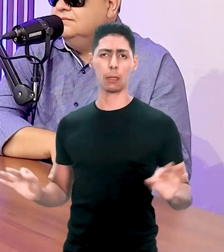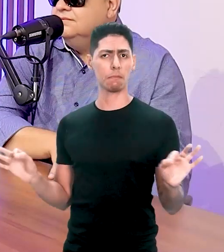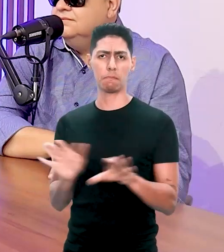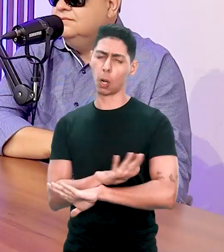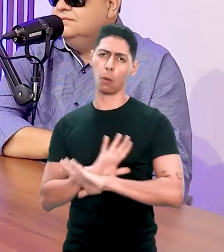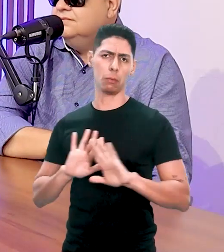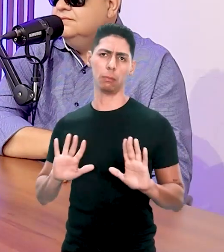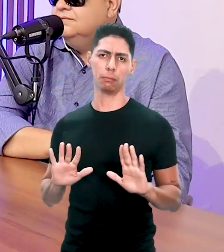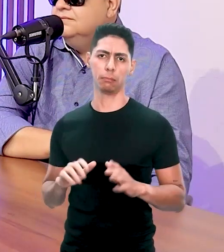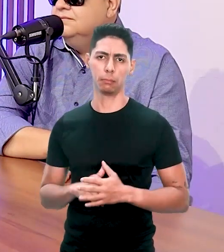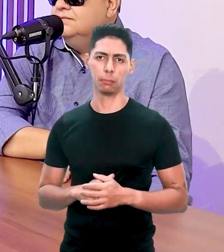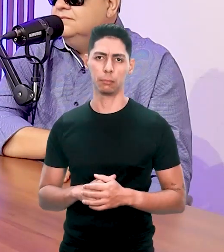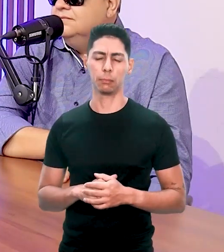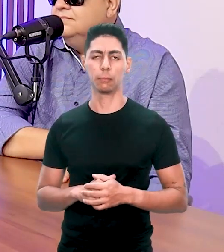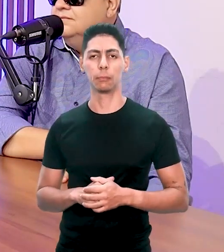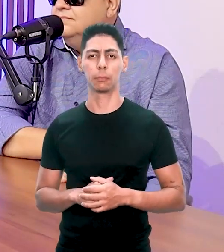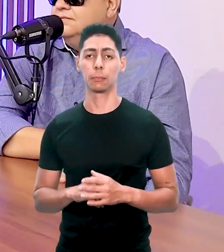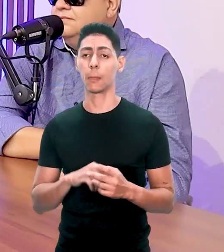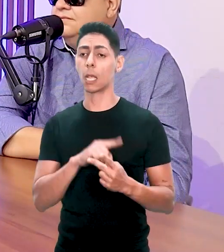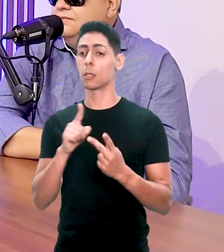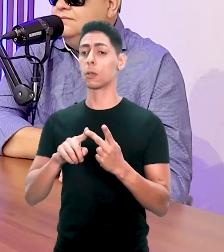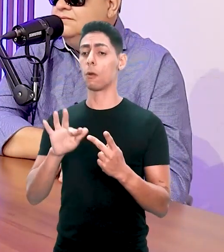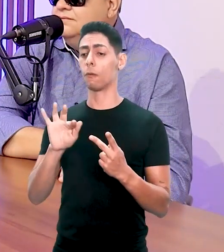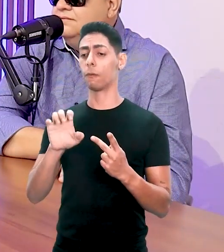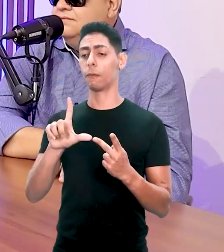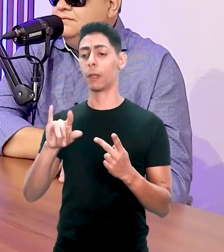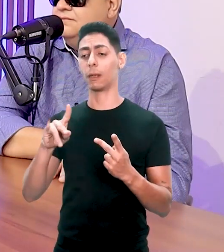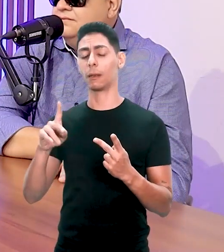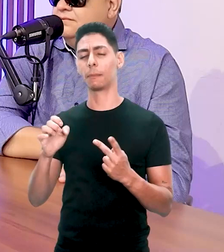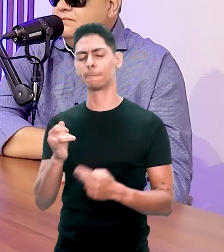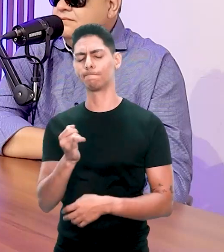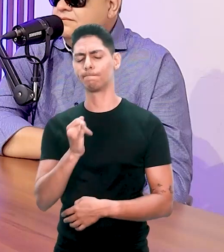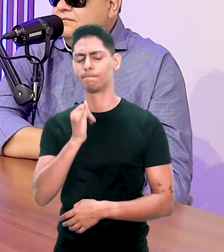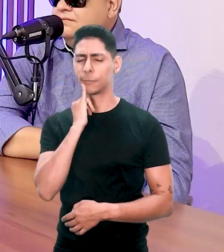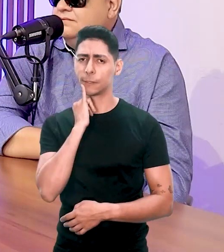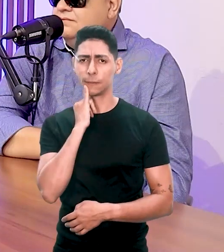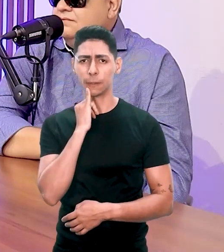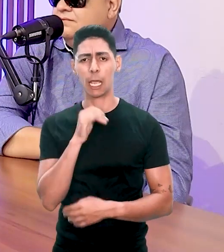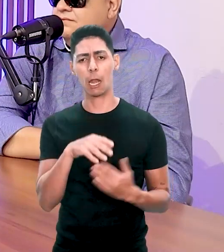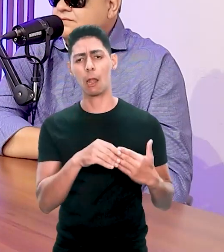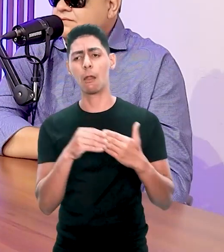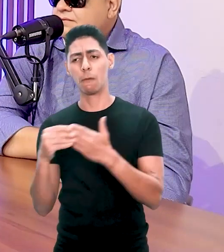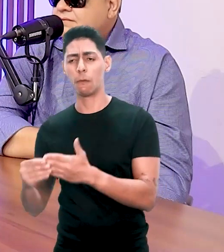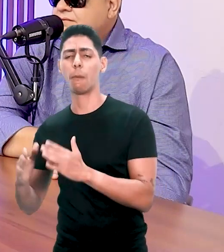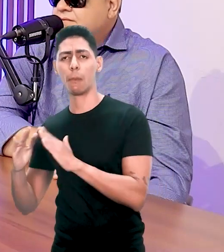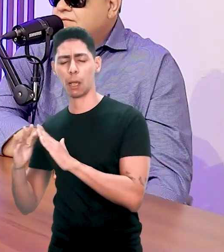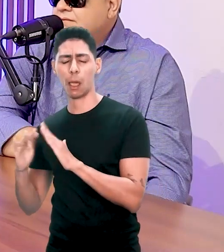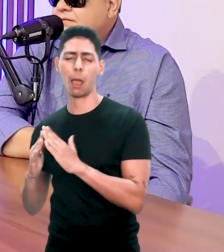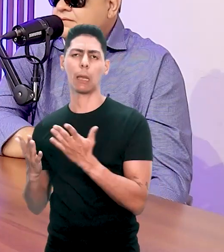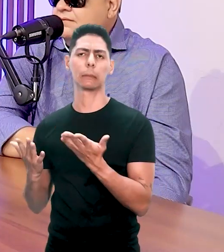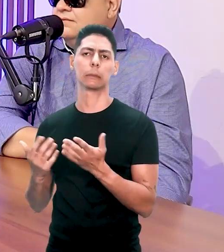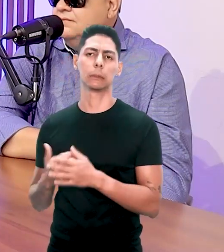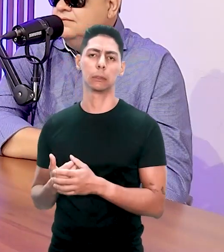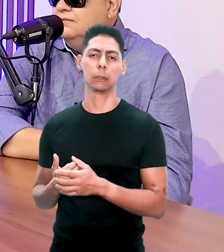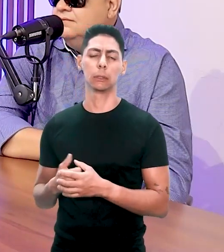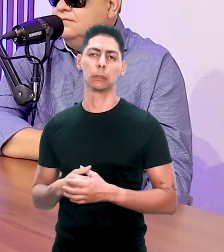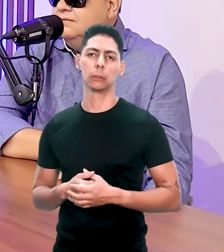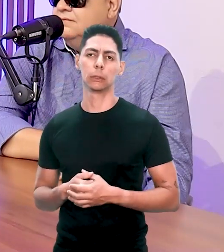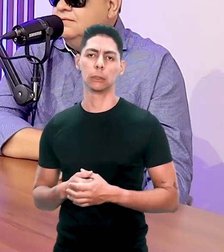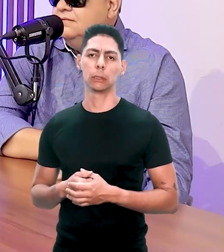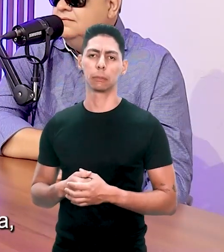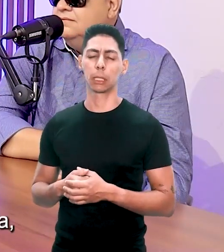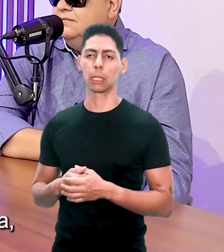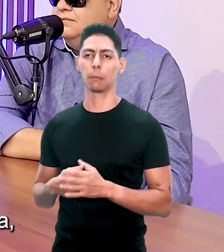né? E o Felipe. Mas o Felipe, infelizmente, que é o que foi para casa, que era para ter. O Fabinho ficou